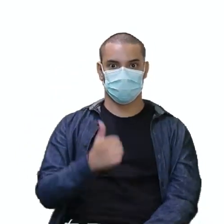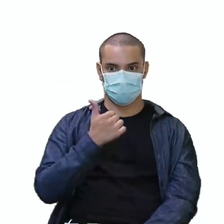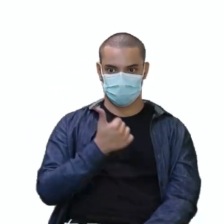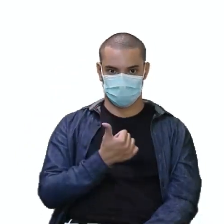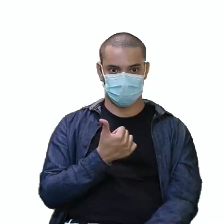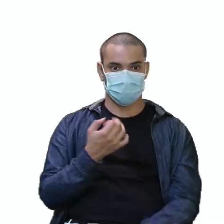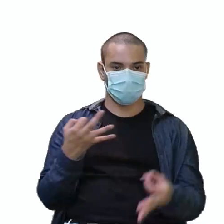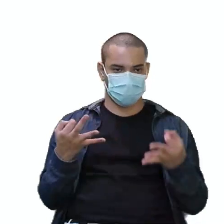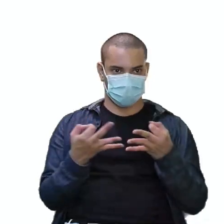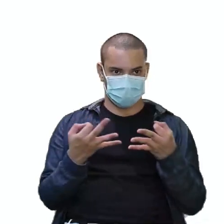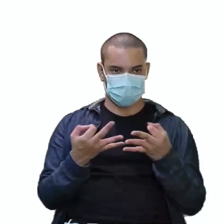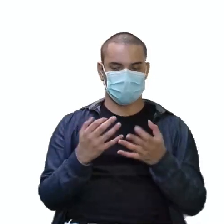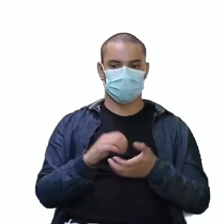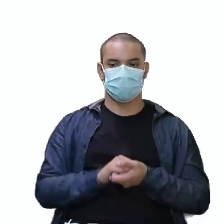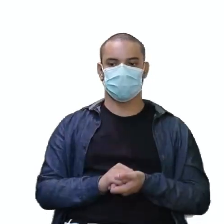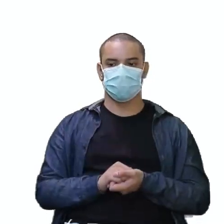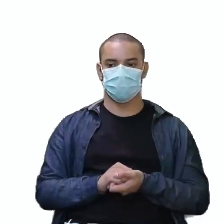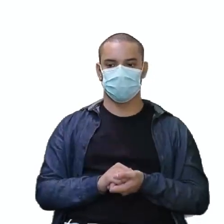4.